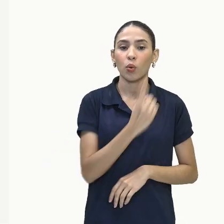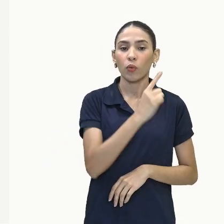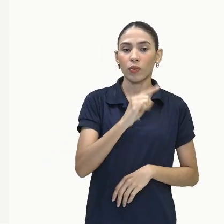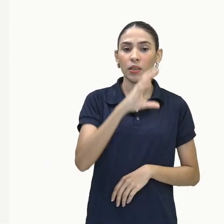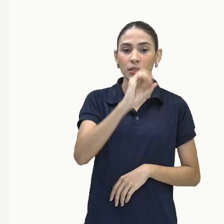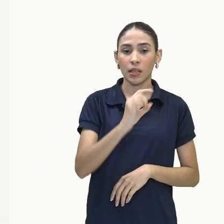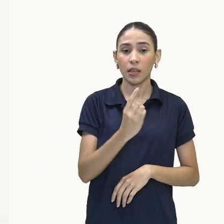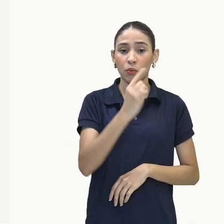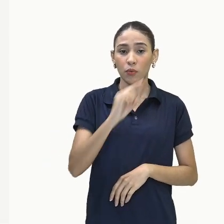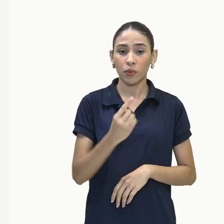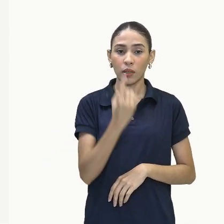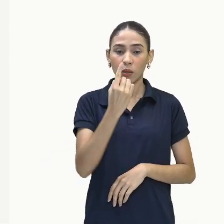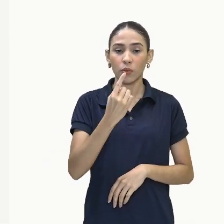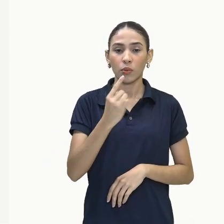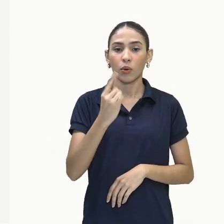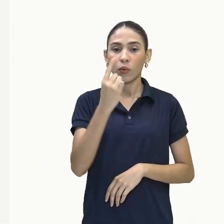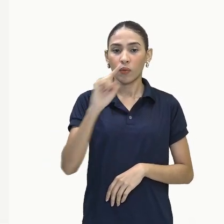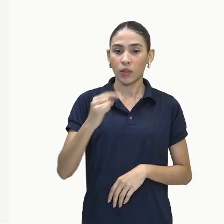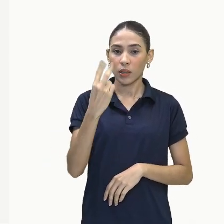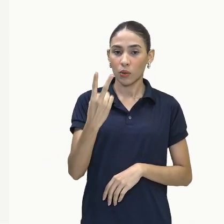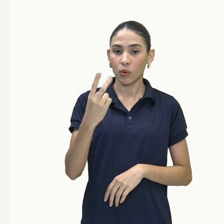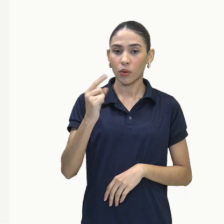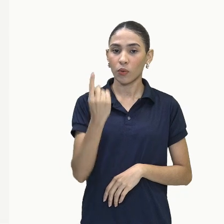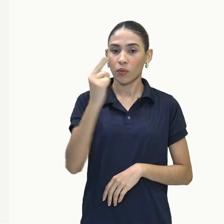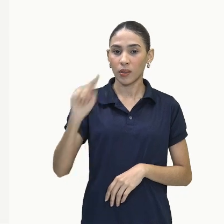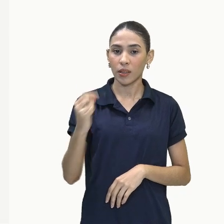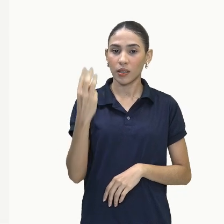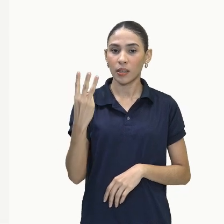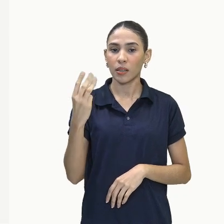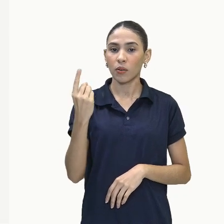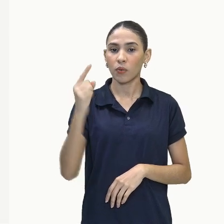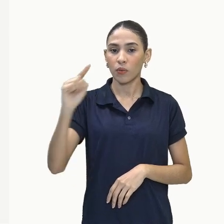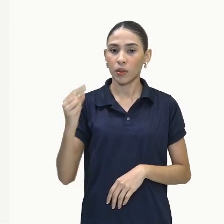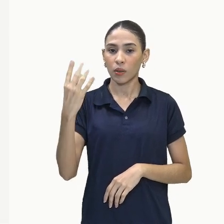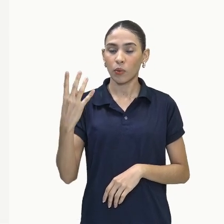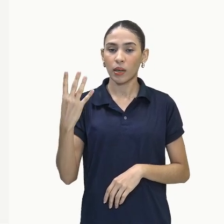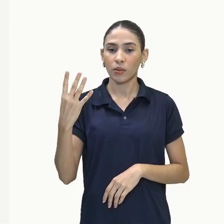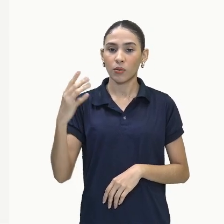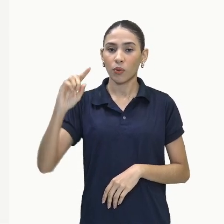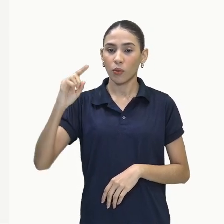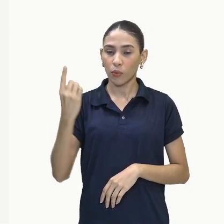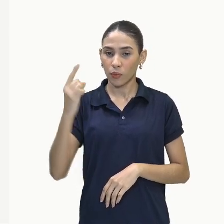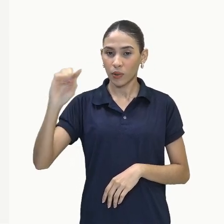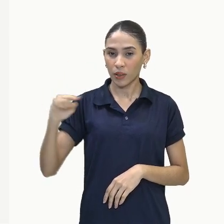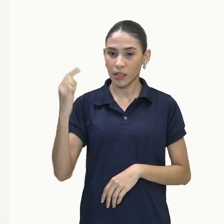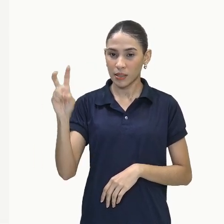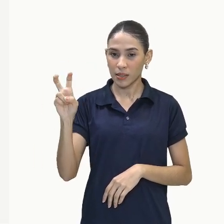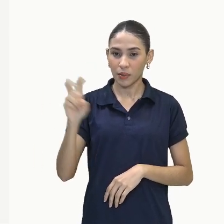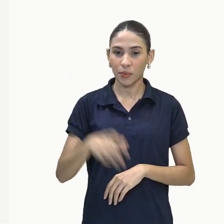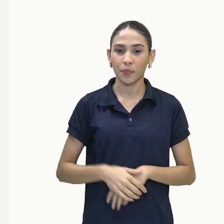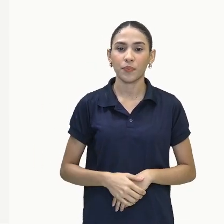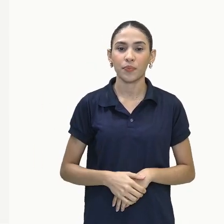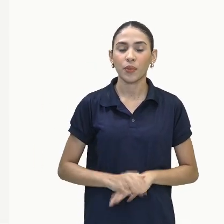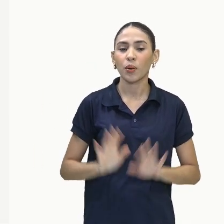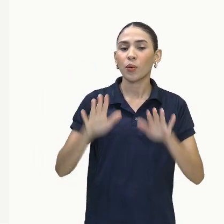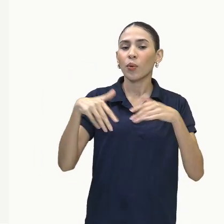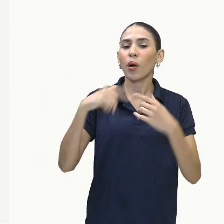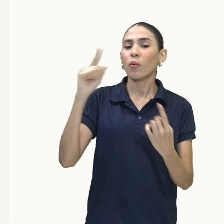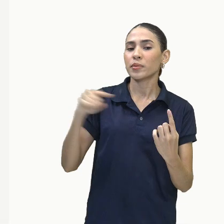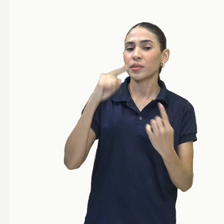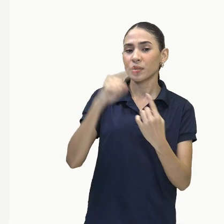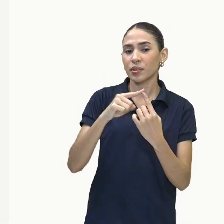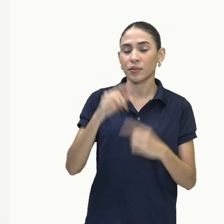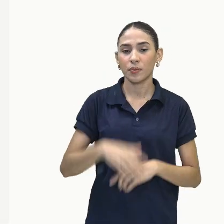10, 11, 12, 13, 14, 15. Professor, e qual é o objetivo